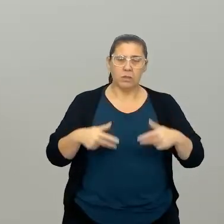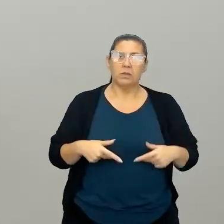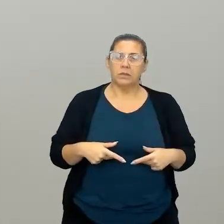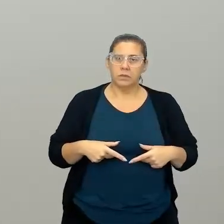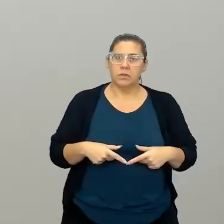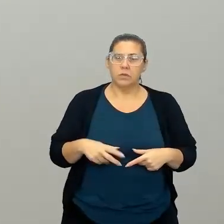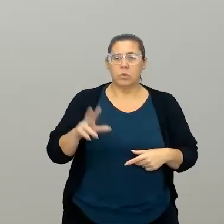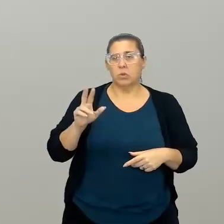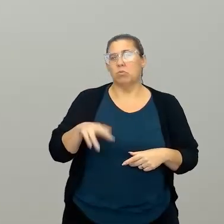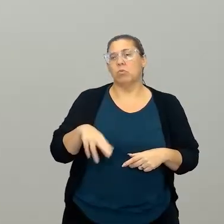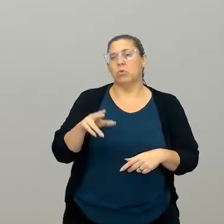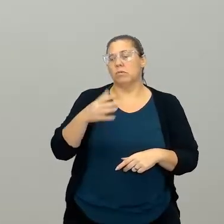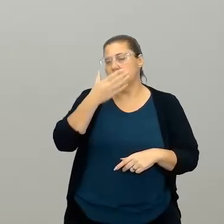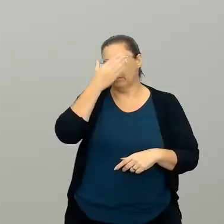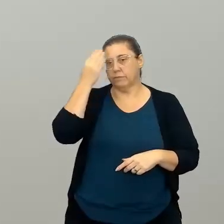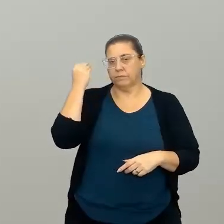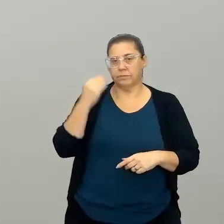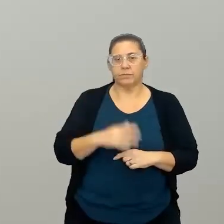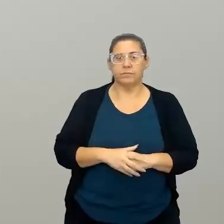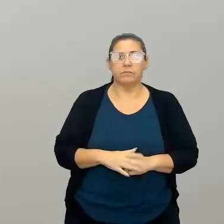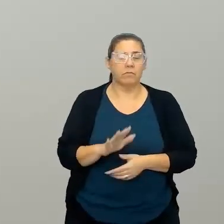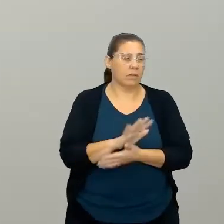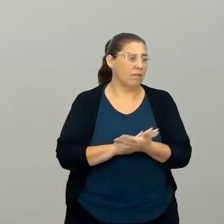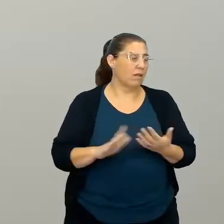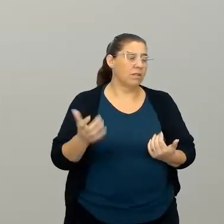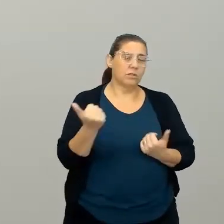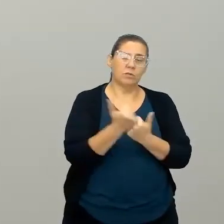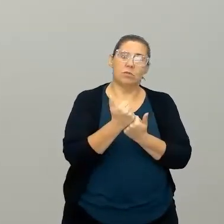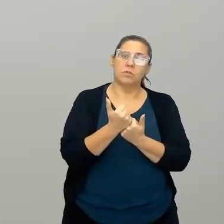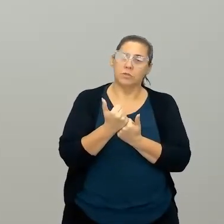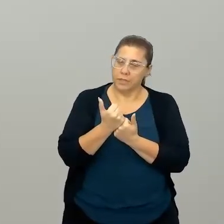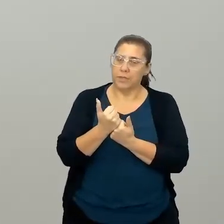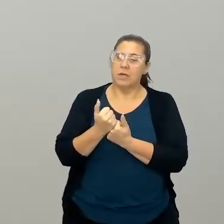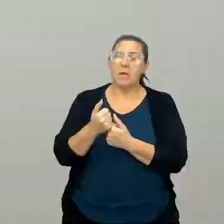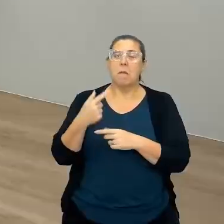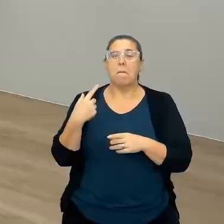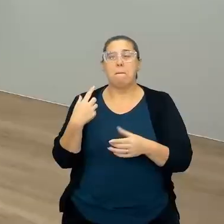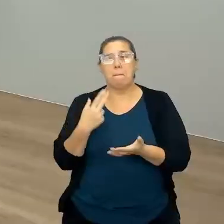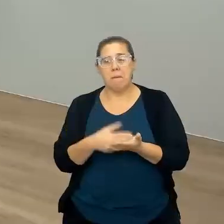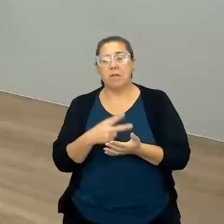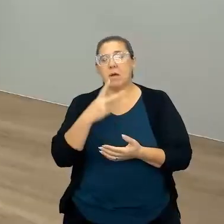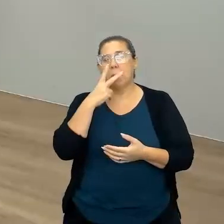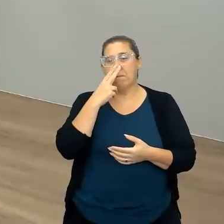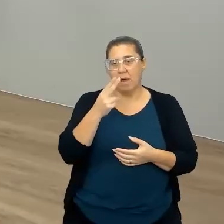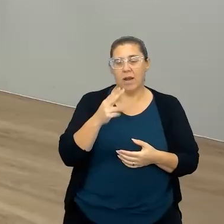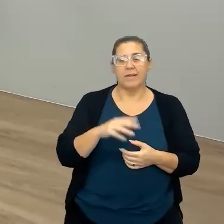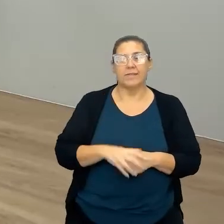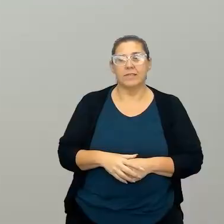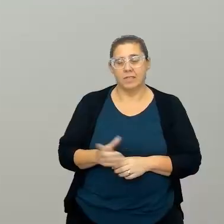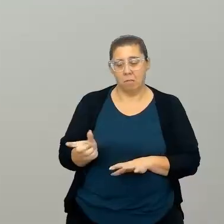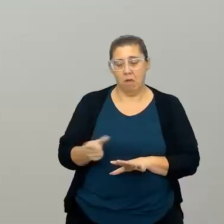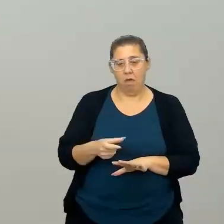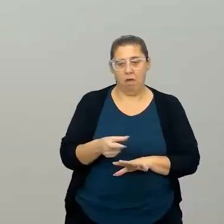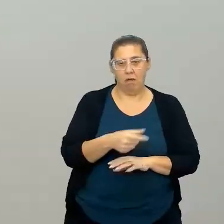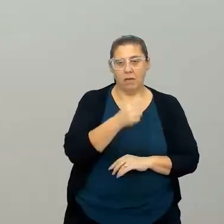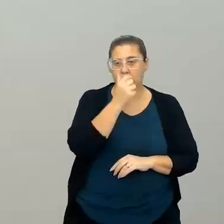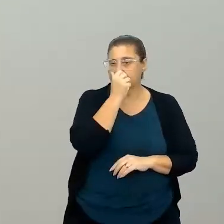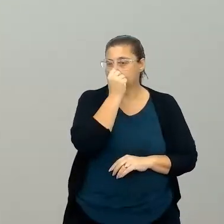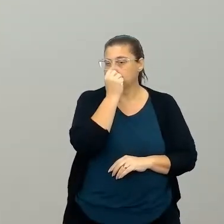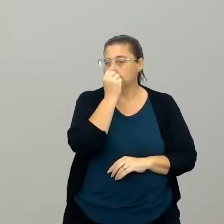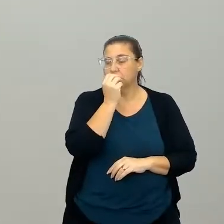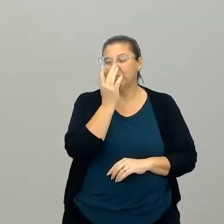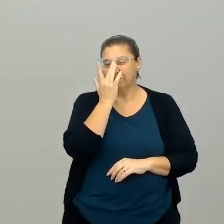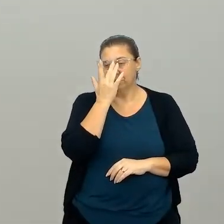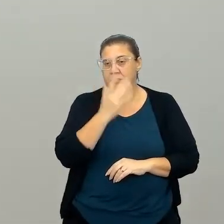gente nunca pode esquecer isso. Exatamente. Nada substitui o humano, ainda que pareça que possa ser feito. Né?